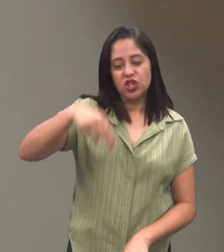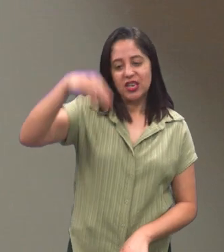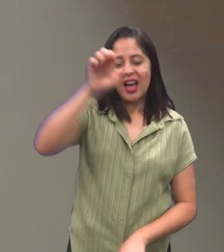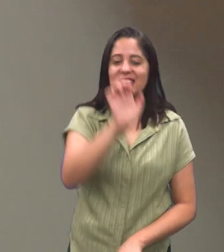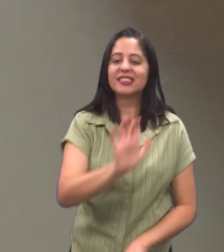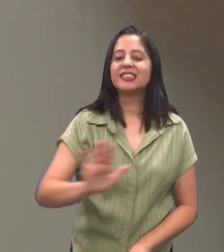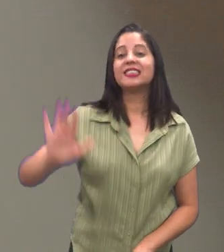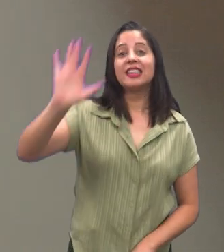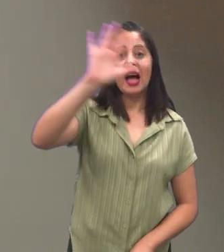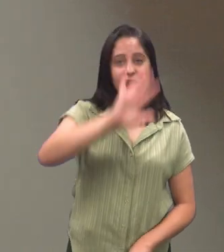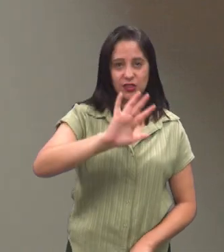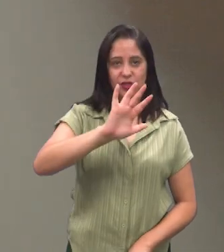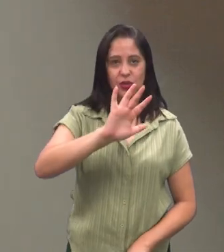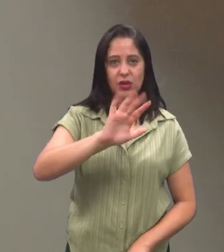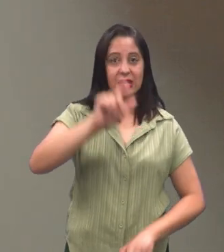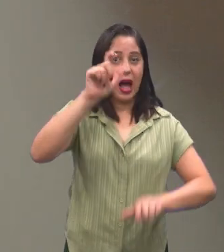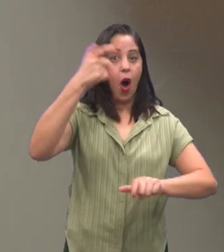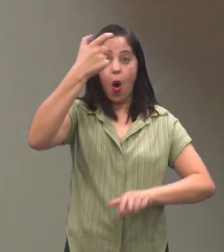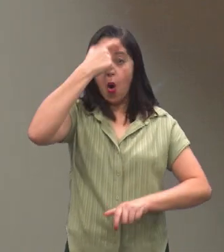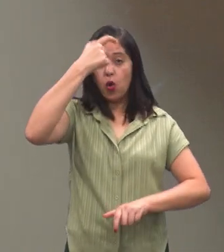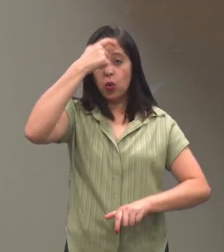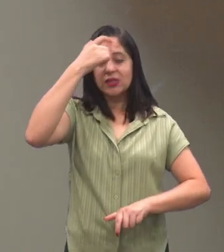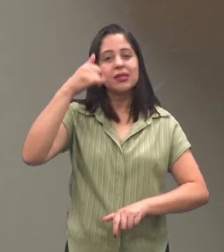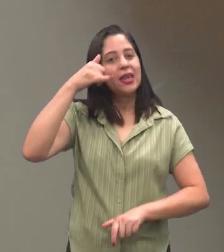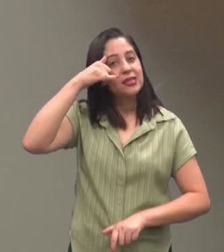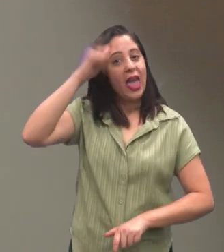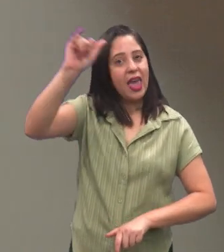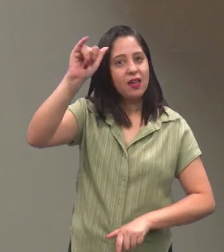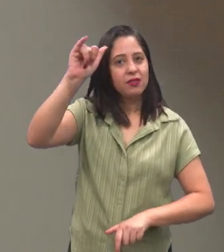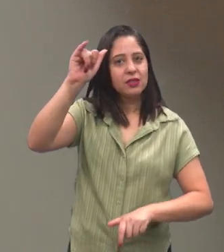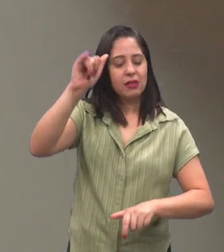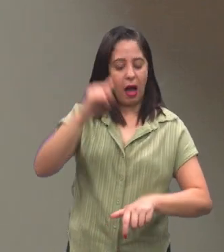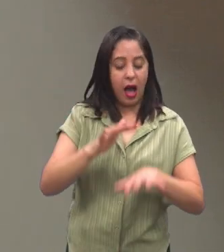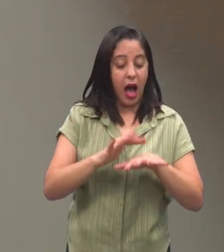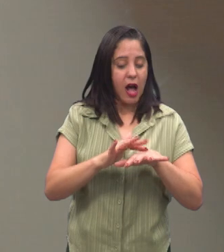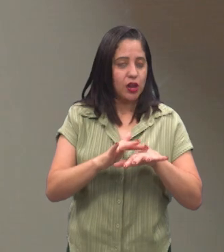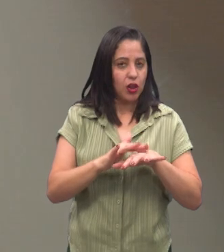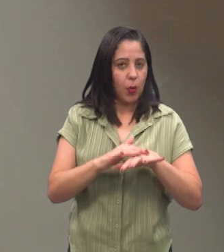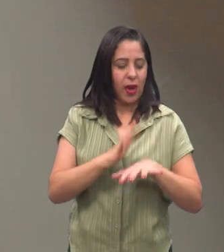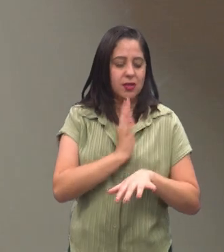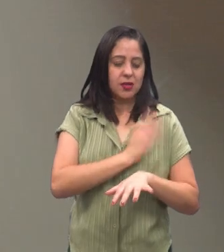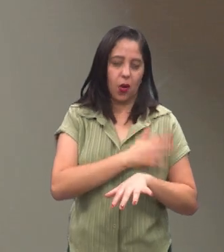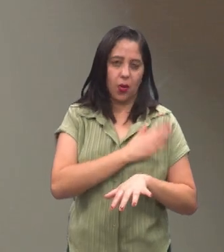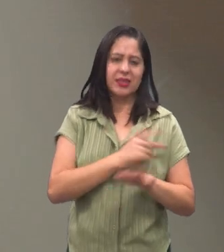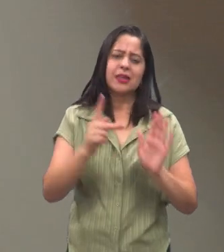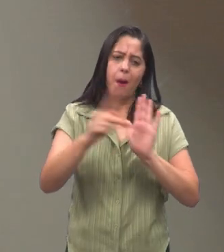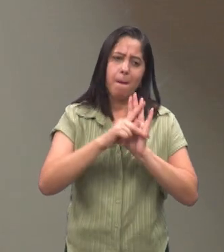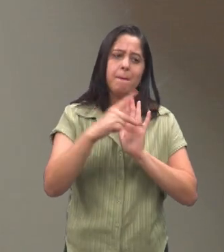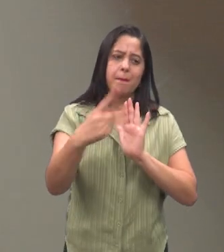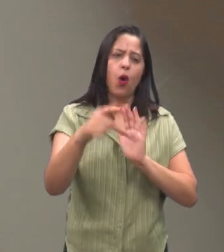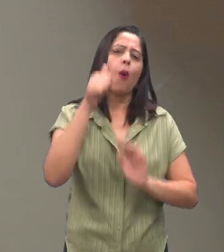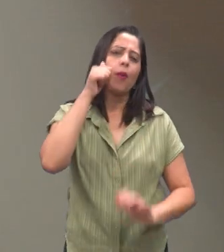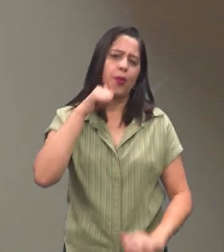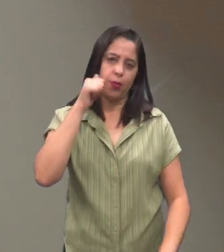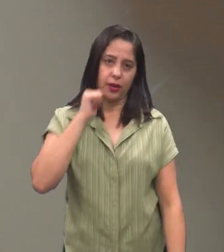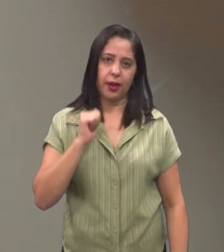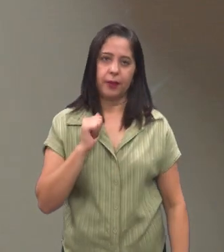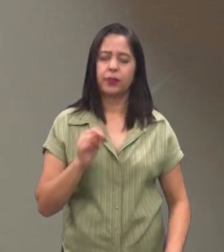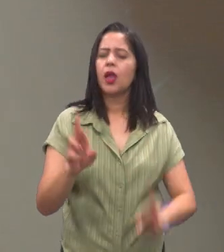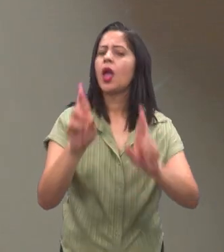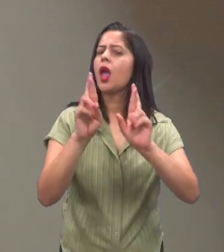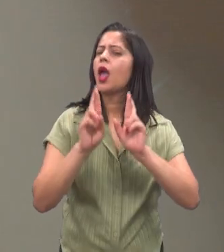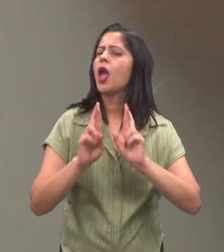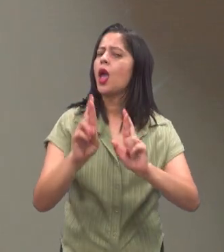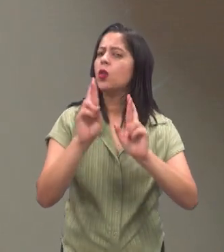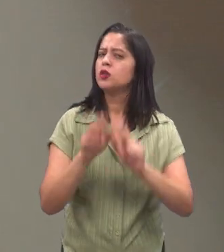de Conscientização das Doenças Cardiovasculares na Mulher. Eu espero que depois de todas essas dicas importantes,